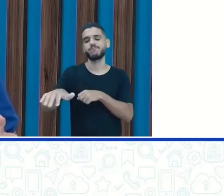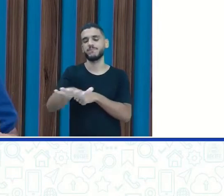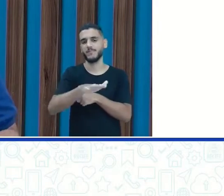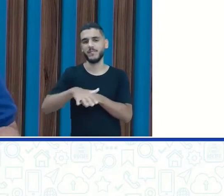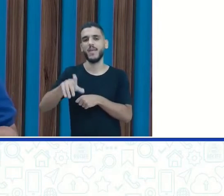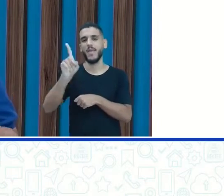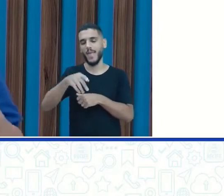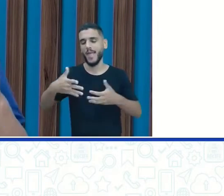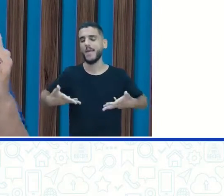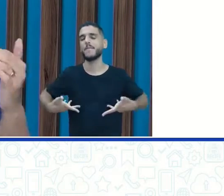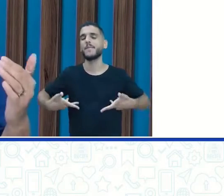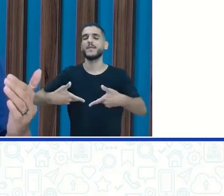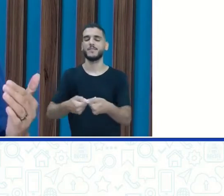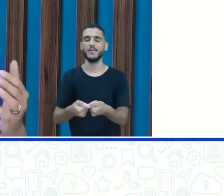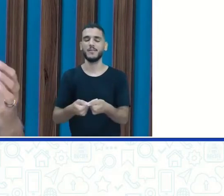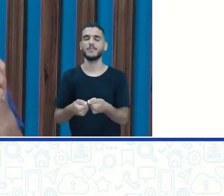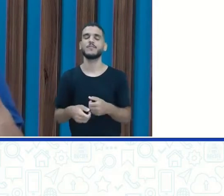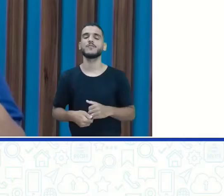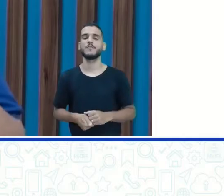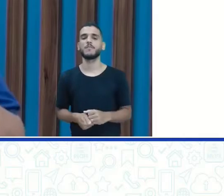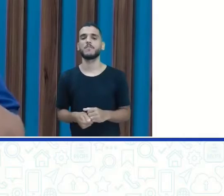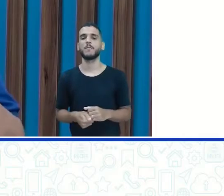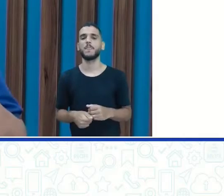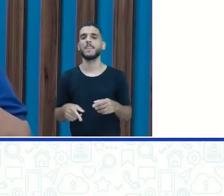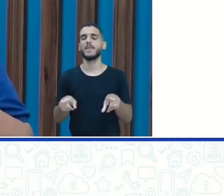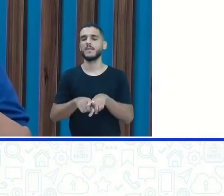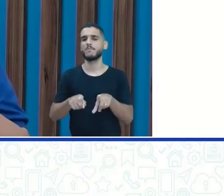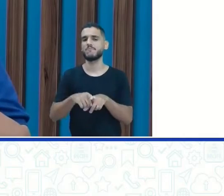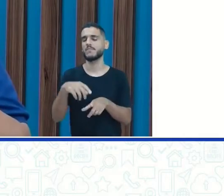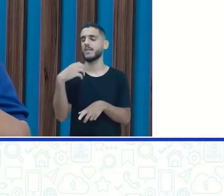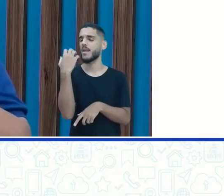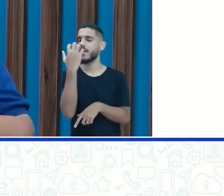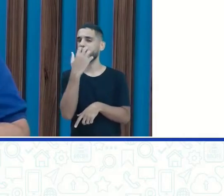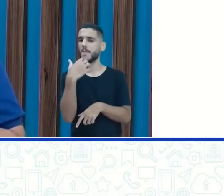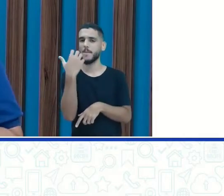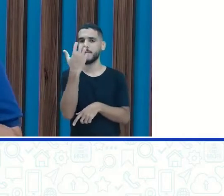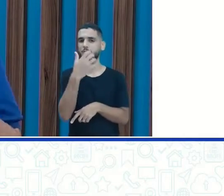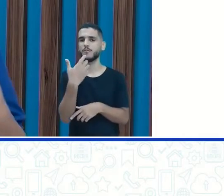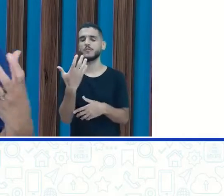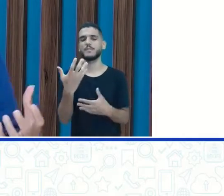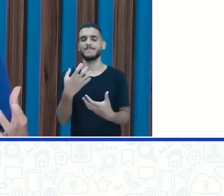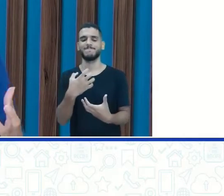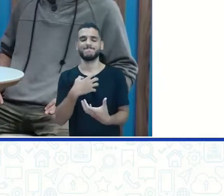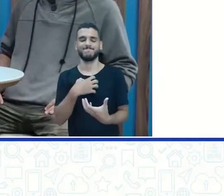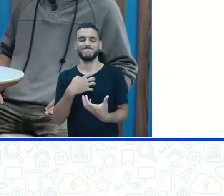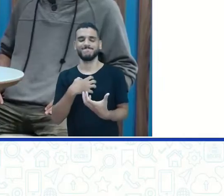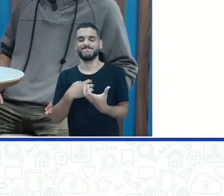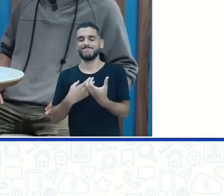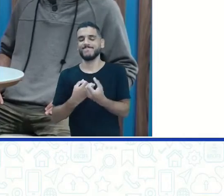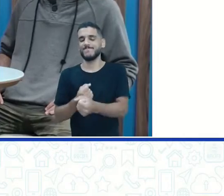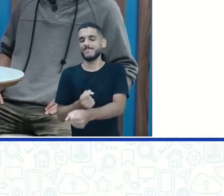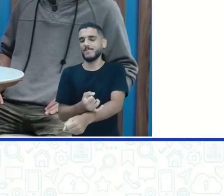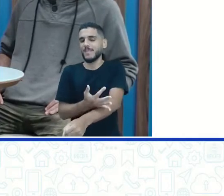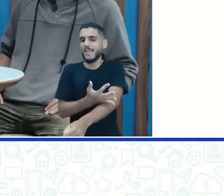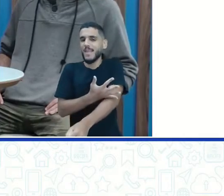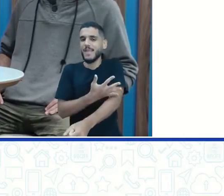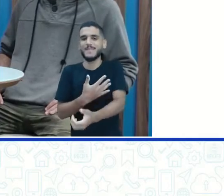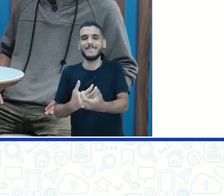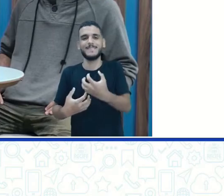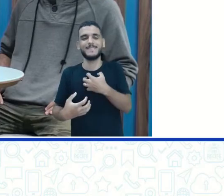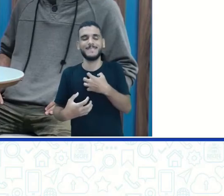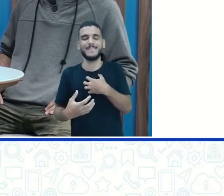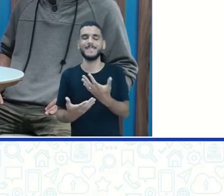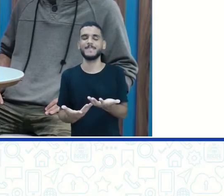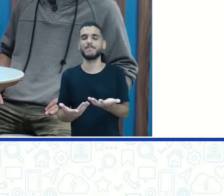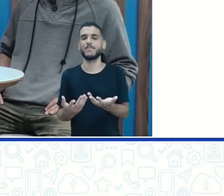viu que a música, ela tem aquela... Ela mexe com os sentimentos da gente, né? Até quando a